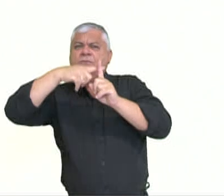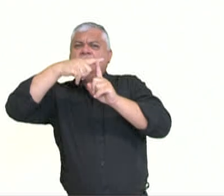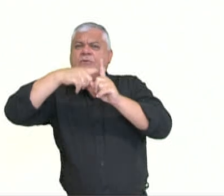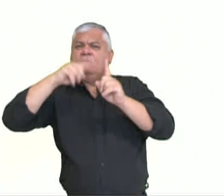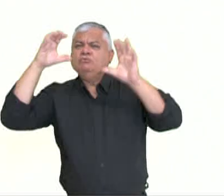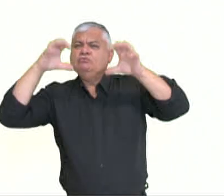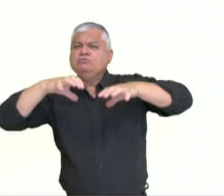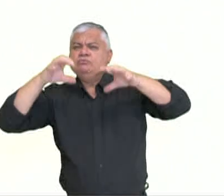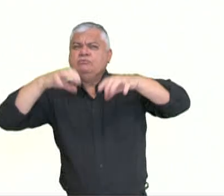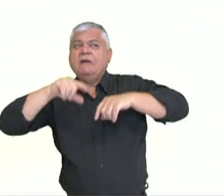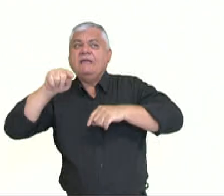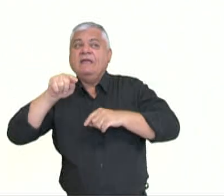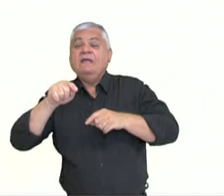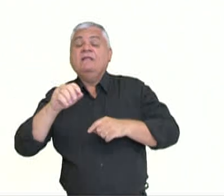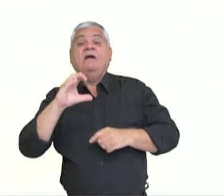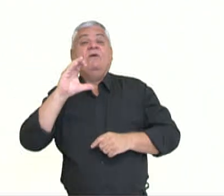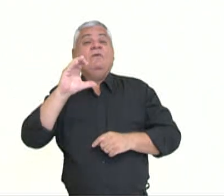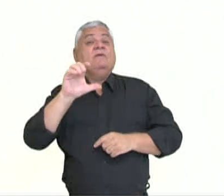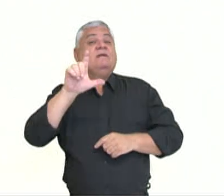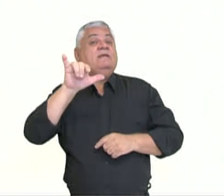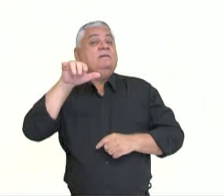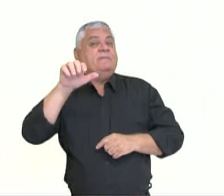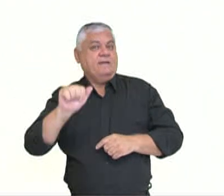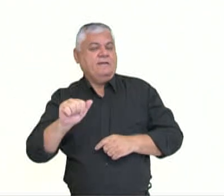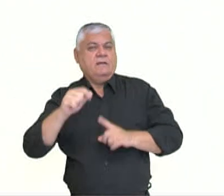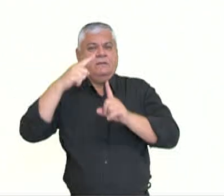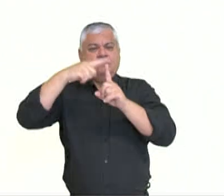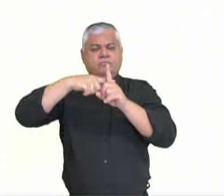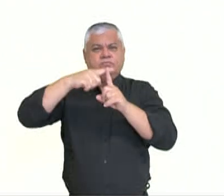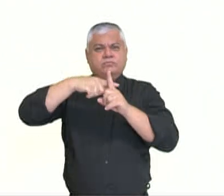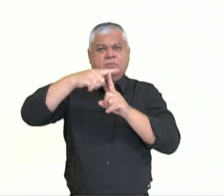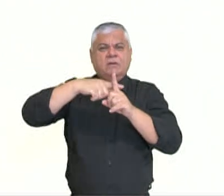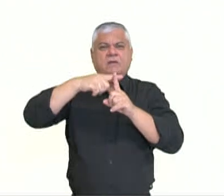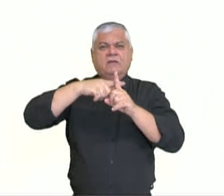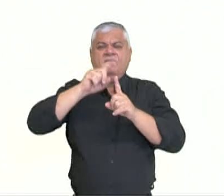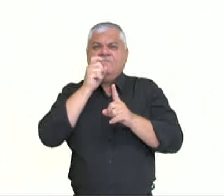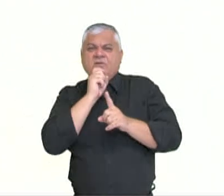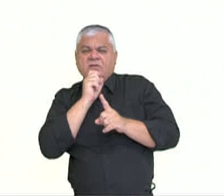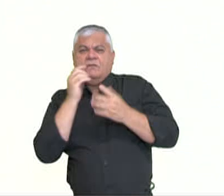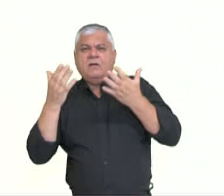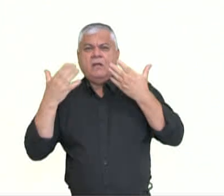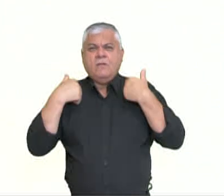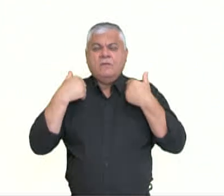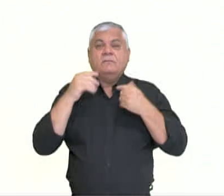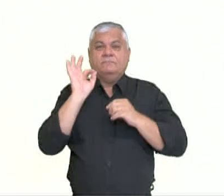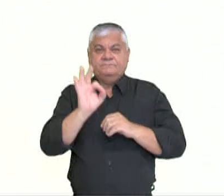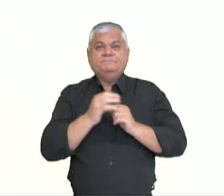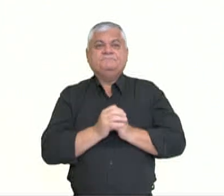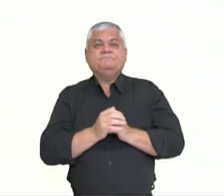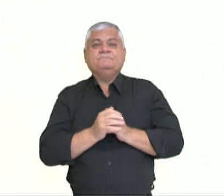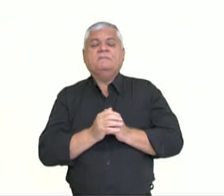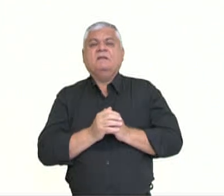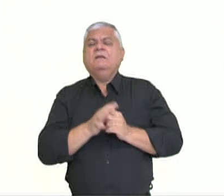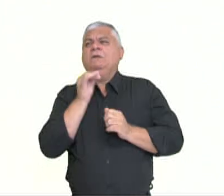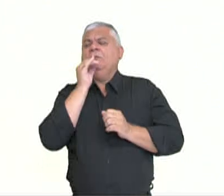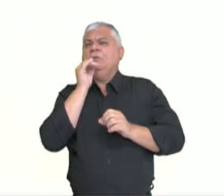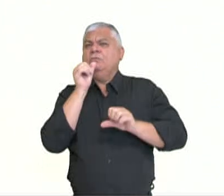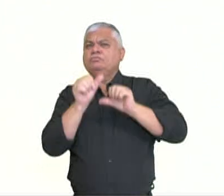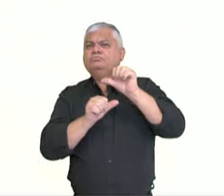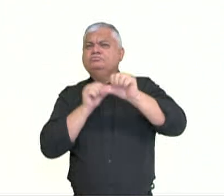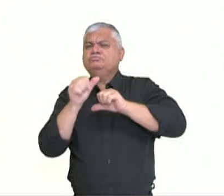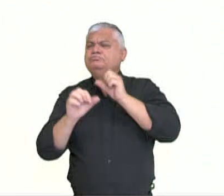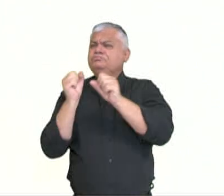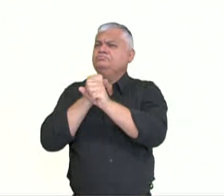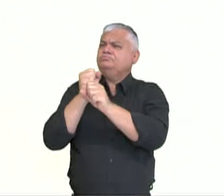de chuva, eu estou me referindo ao clima. Quando eu falo de medidas que ocorrem durante um longo